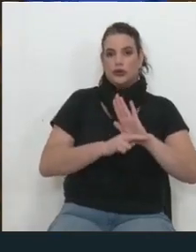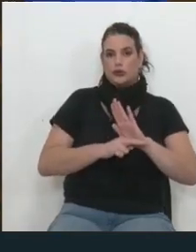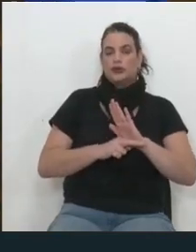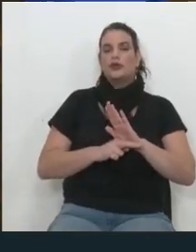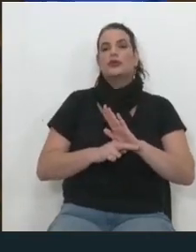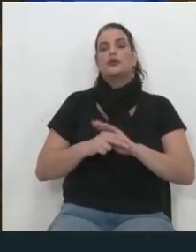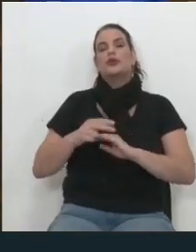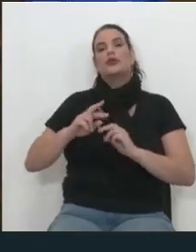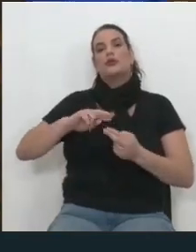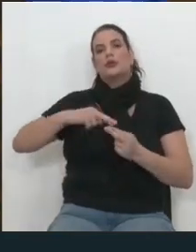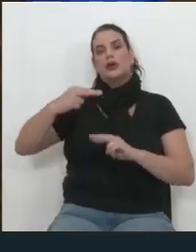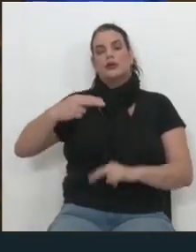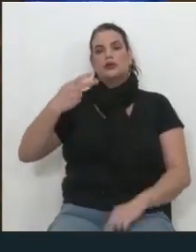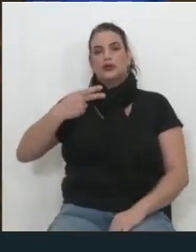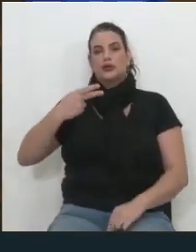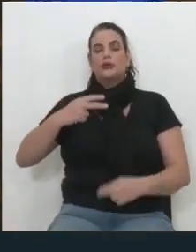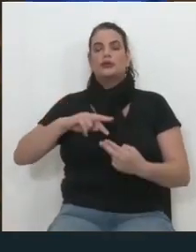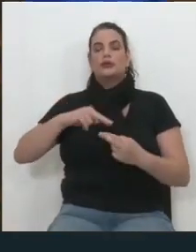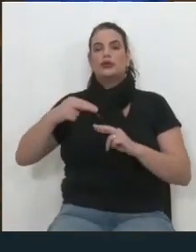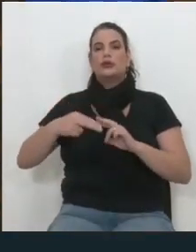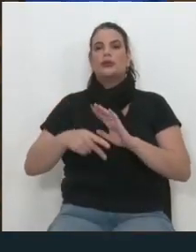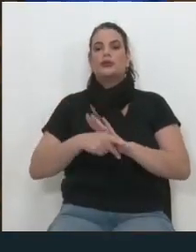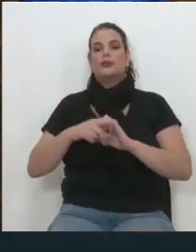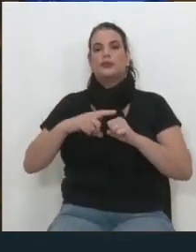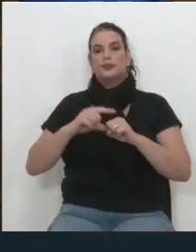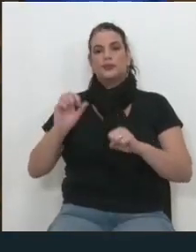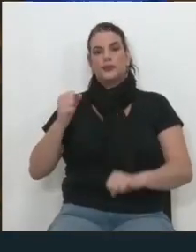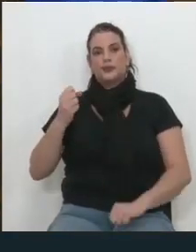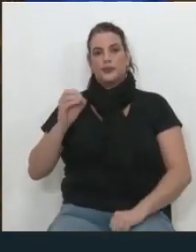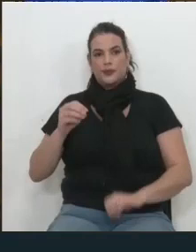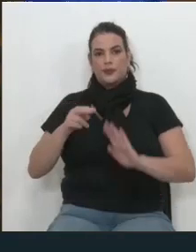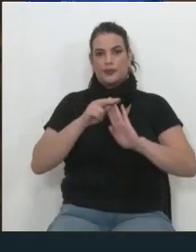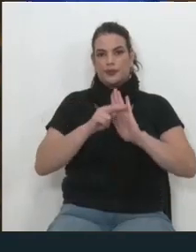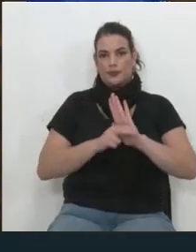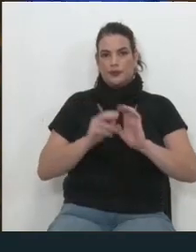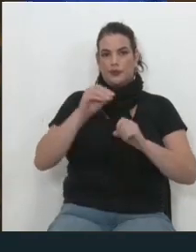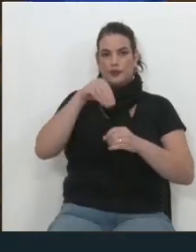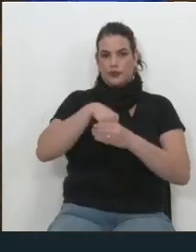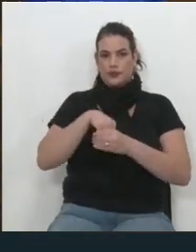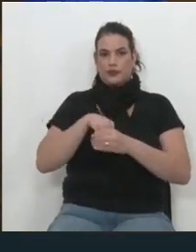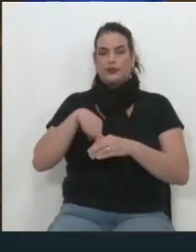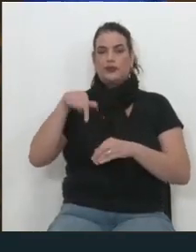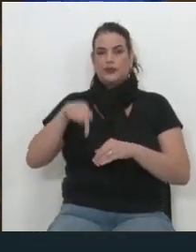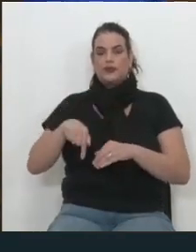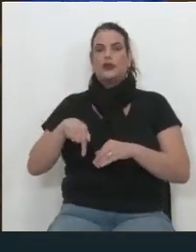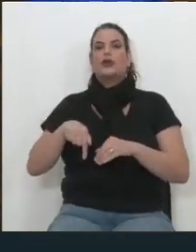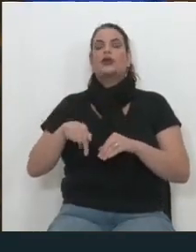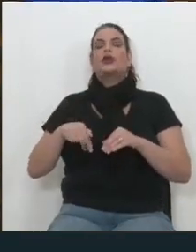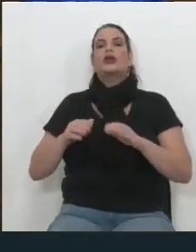2º do inciso 12 do artigo 80 do regimento interno desta edilidade.